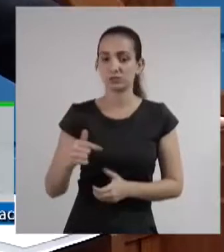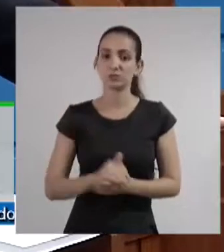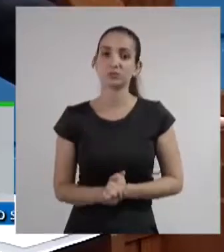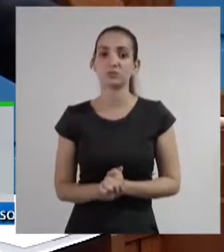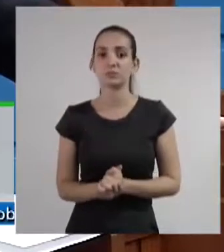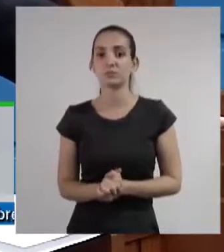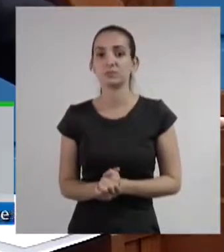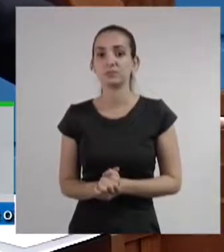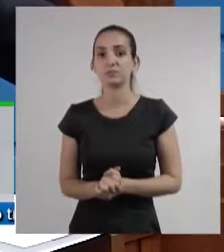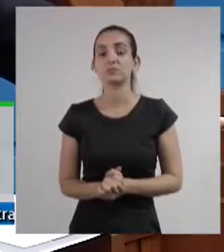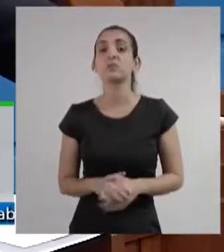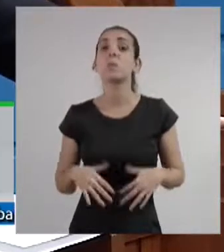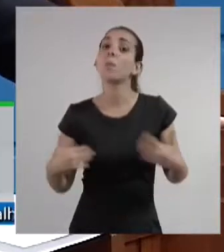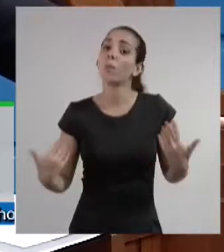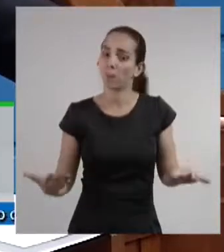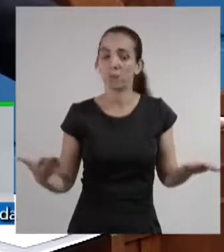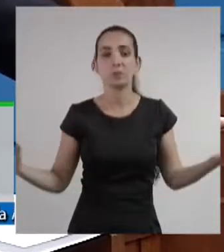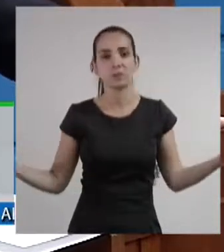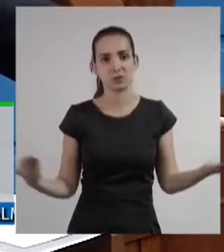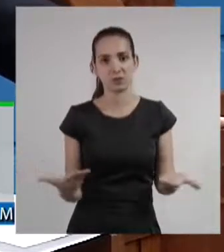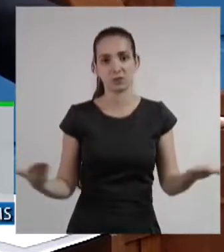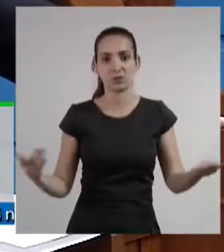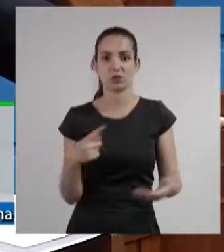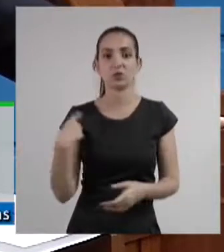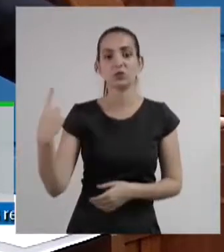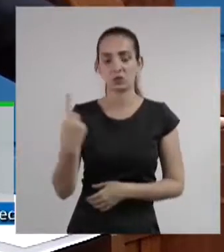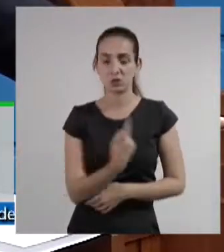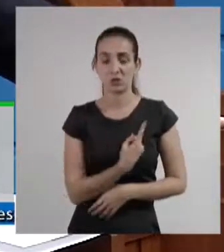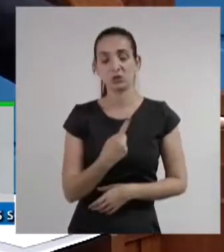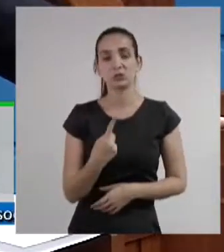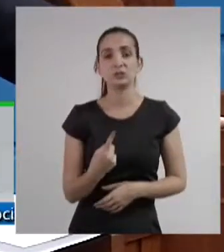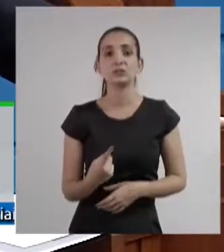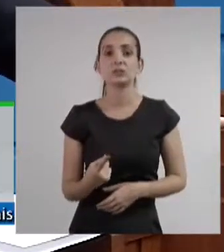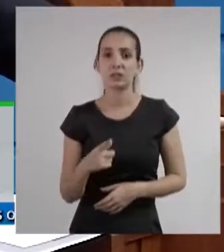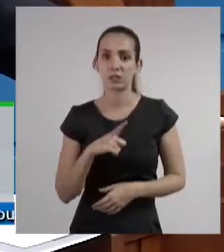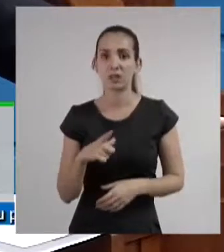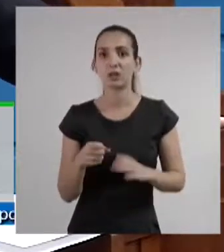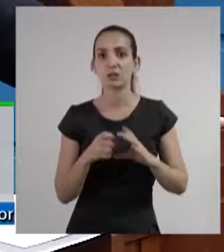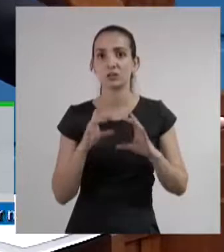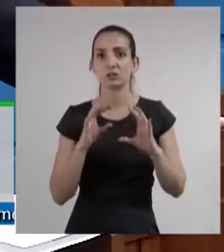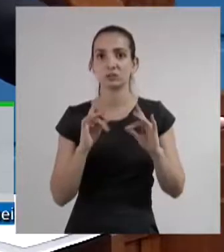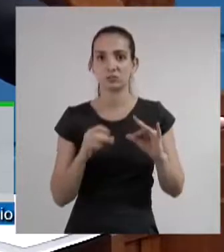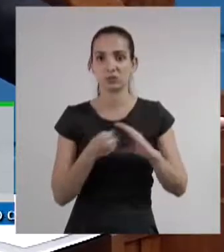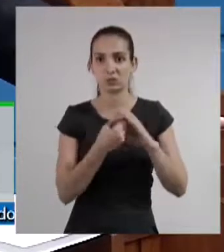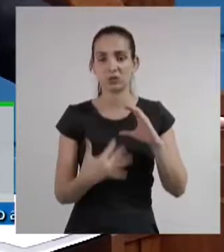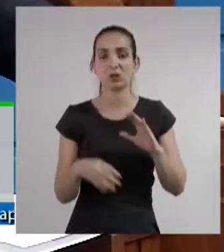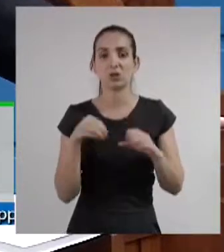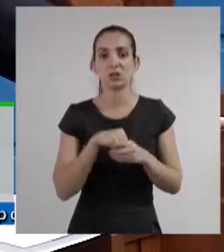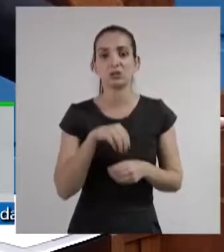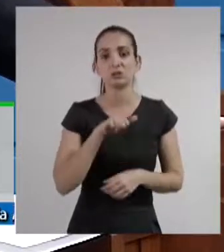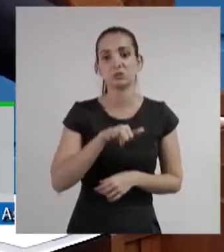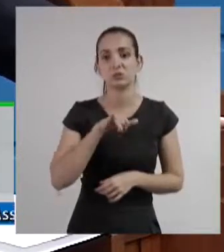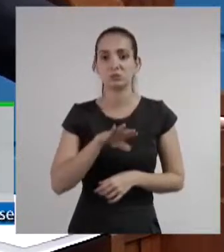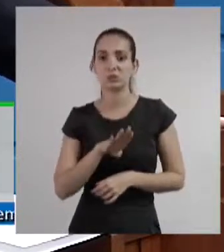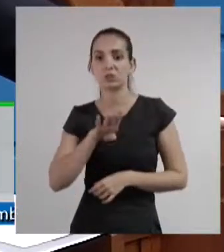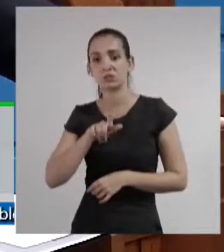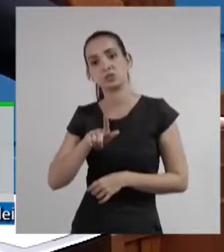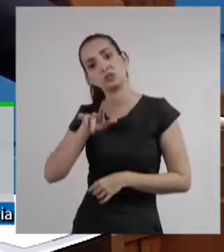E nós, ainda segundo o IBGE, o rendimento médio